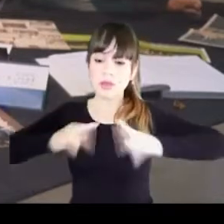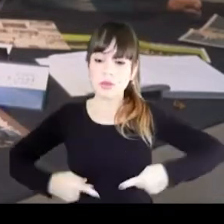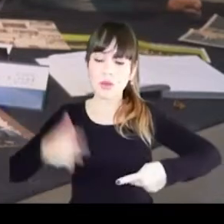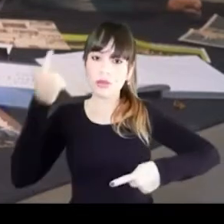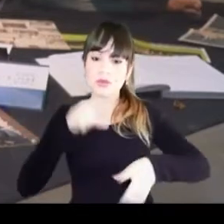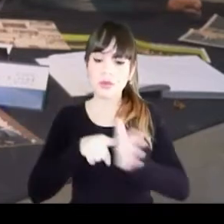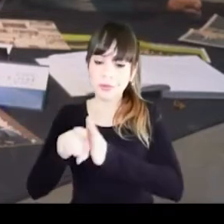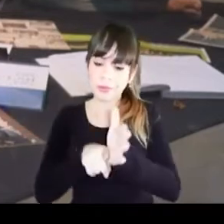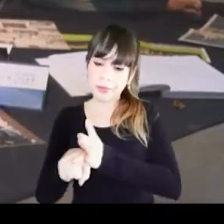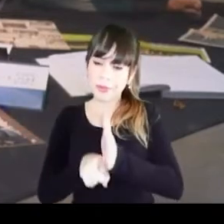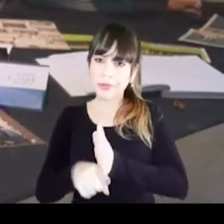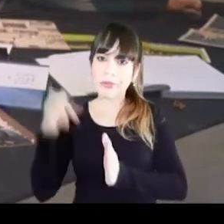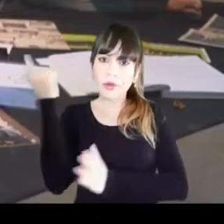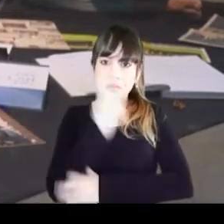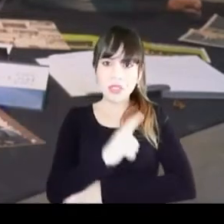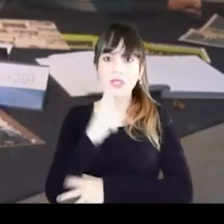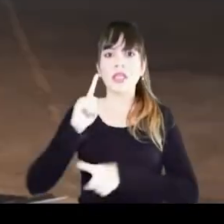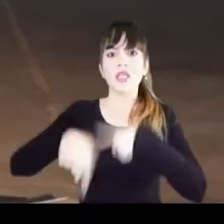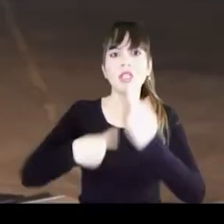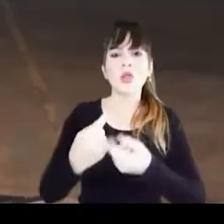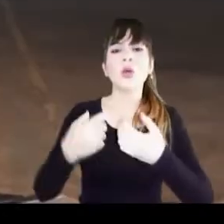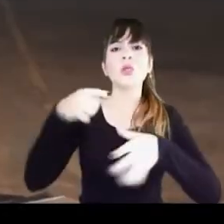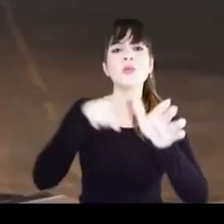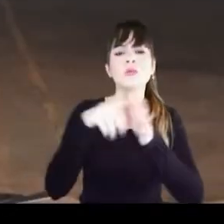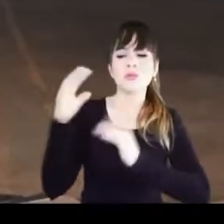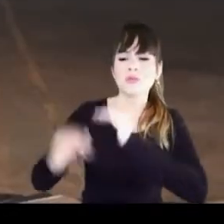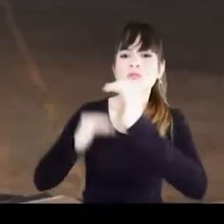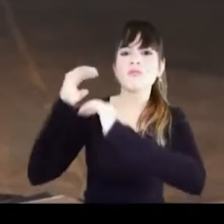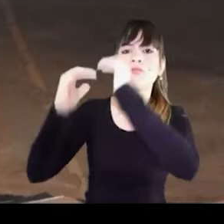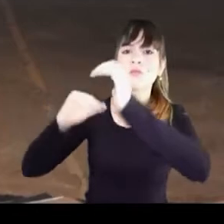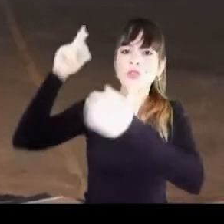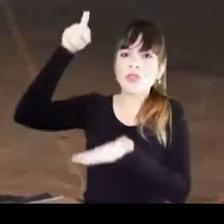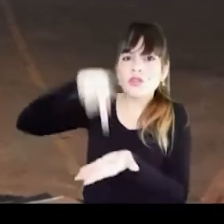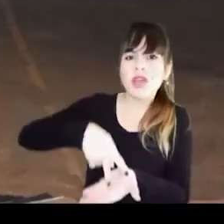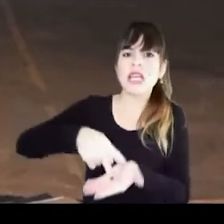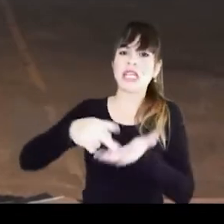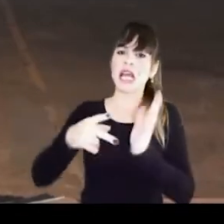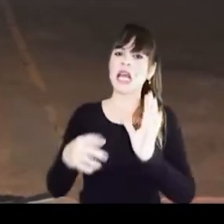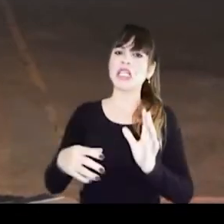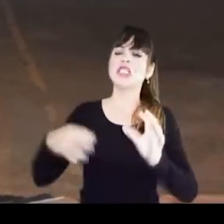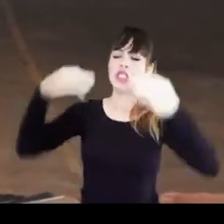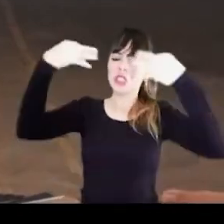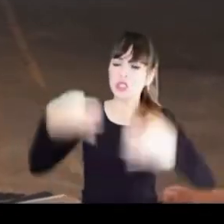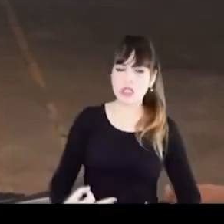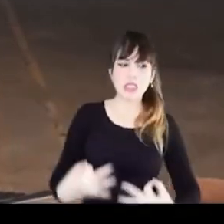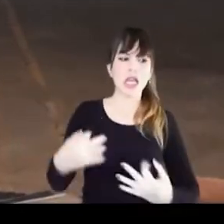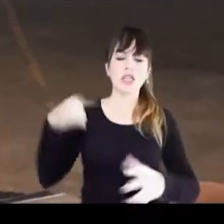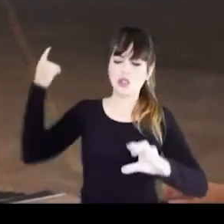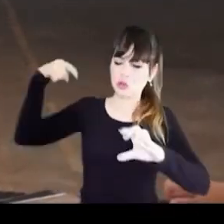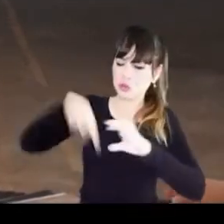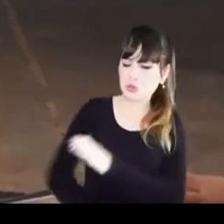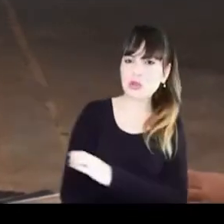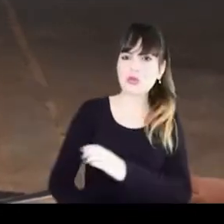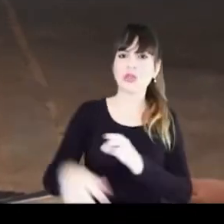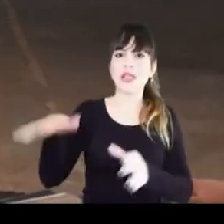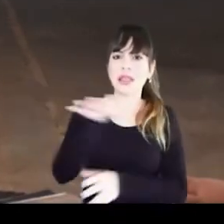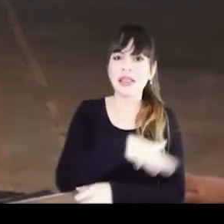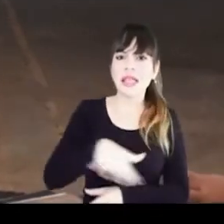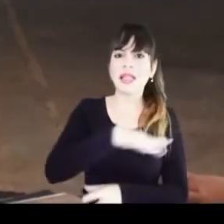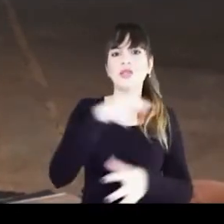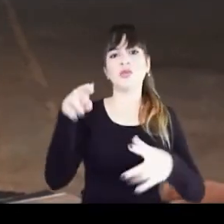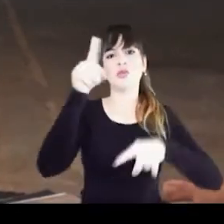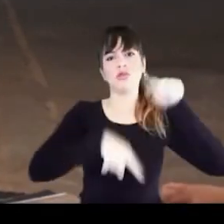Expressões Humanas passou a pesquisar, né? E a gente desenvolve de forma muito mais vertical, assim mesmo, né,